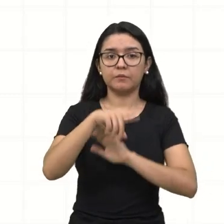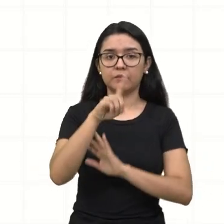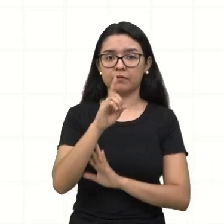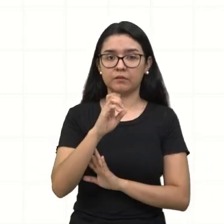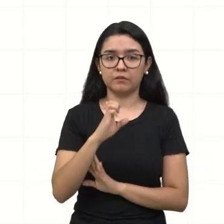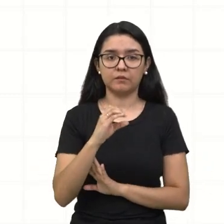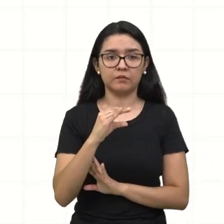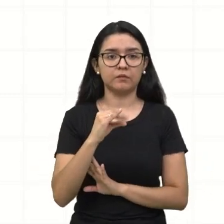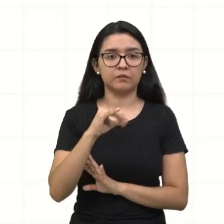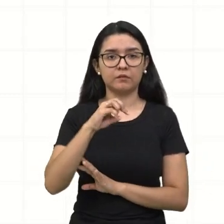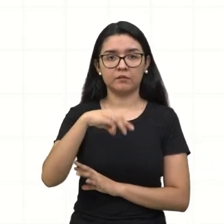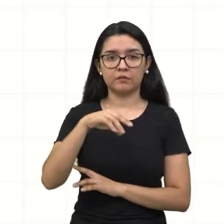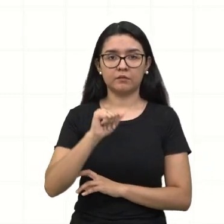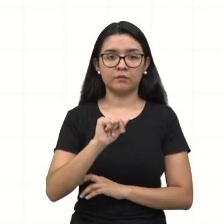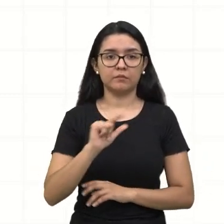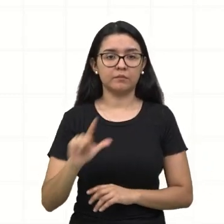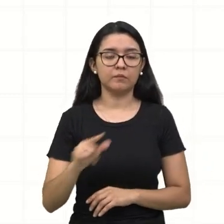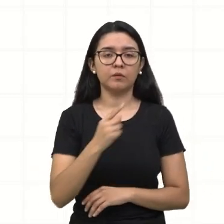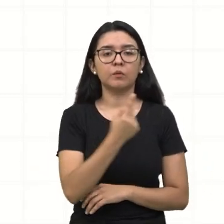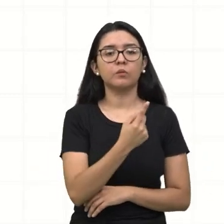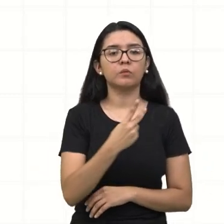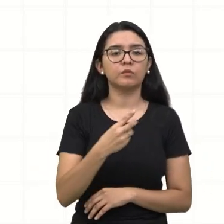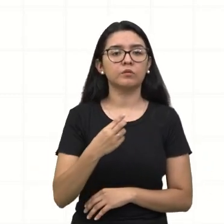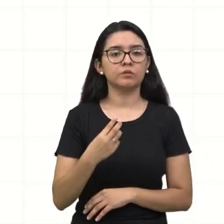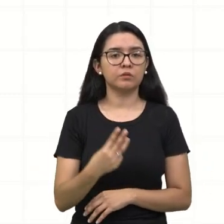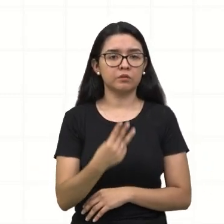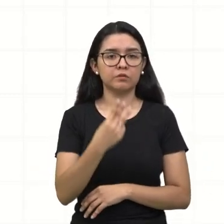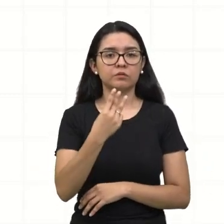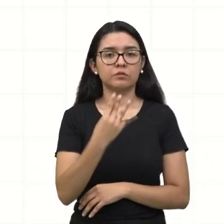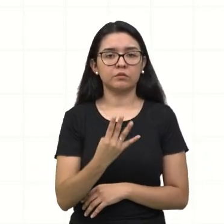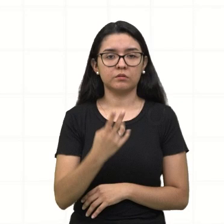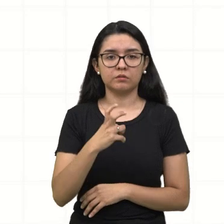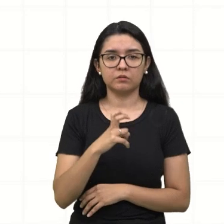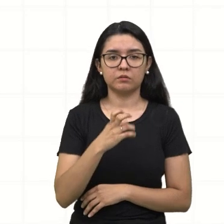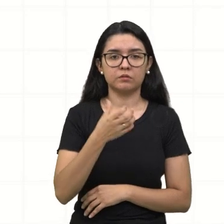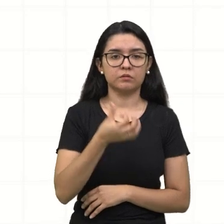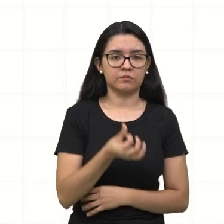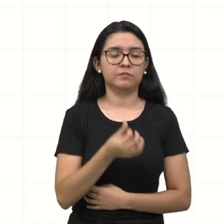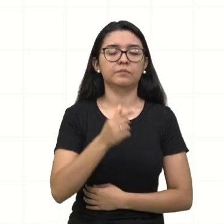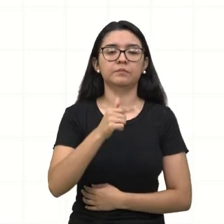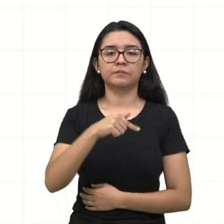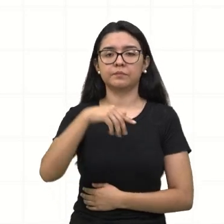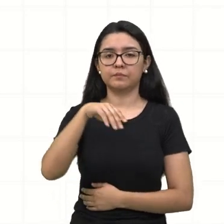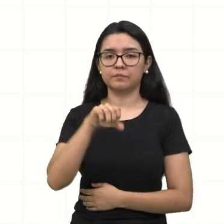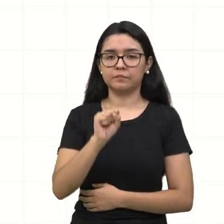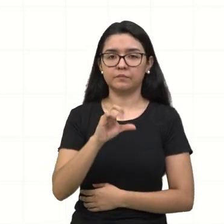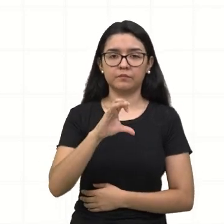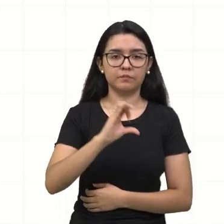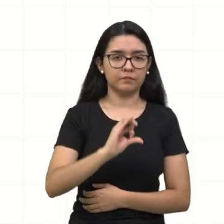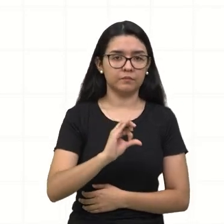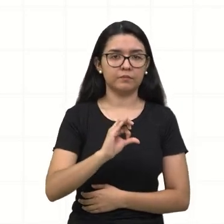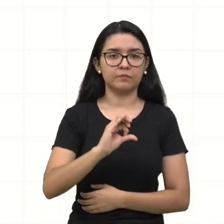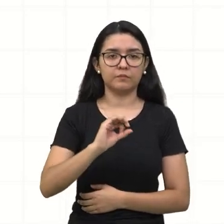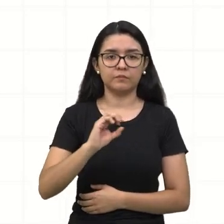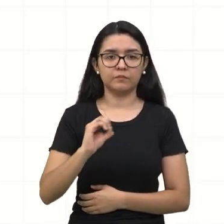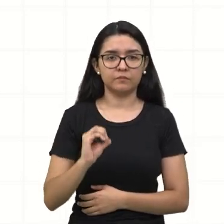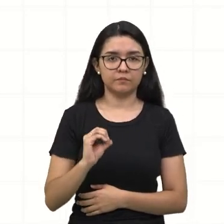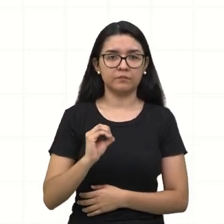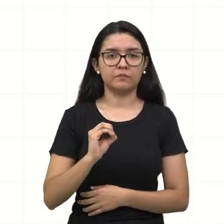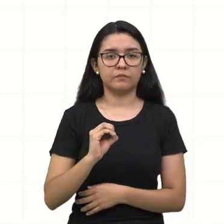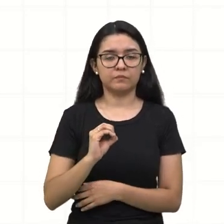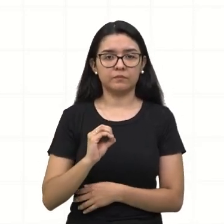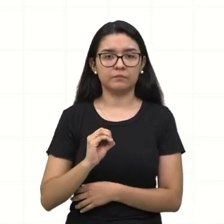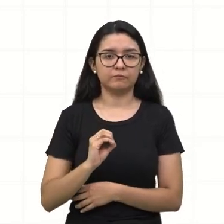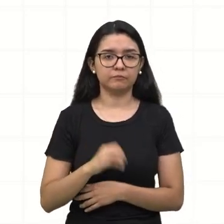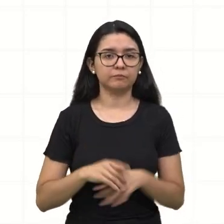né? O algarismo 1, 2, 3, 4, 5, 6, 7, 8, 9